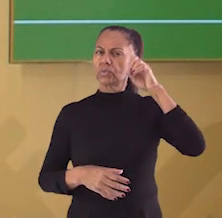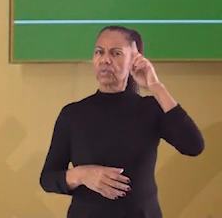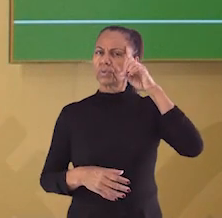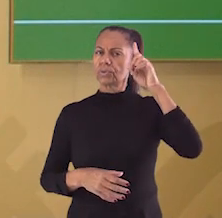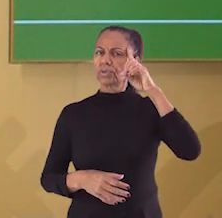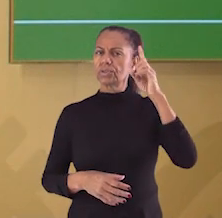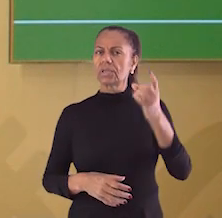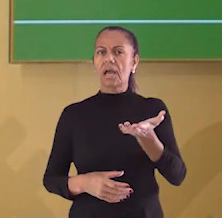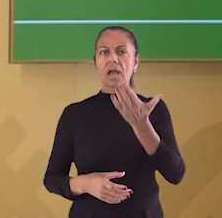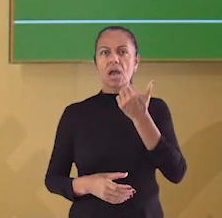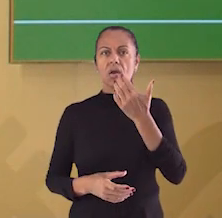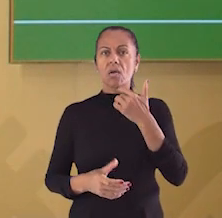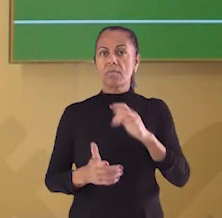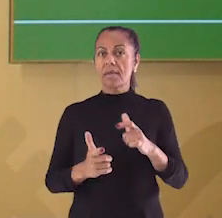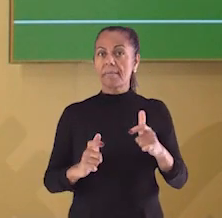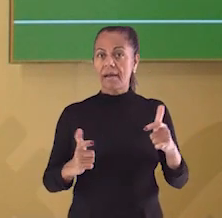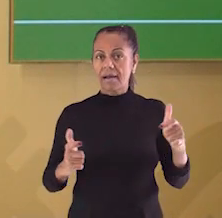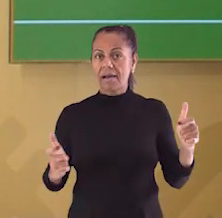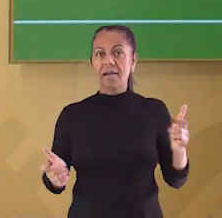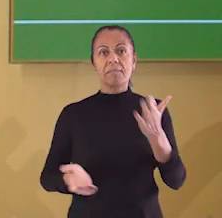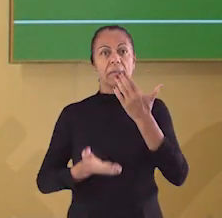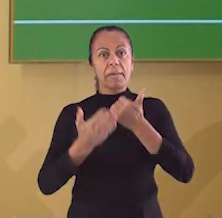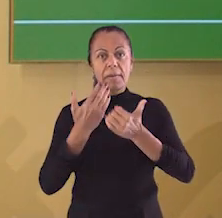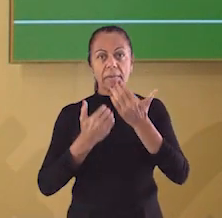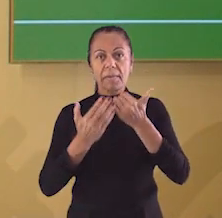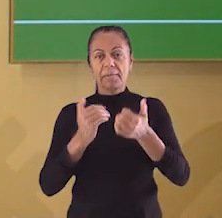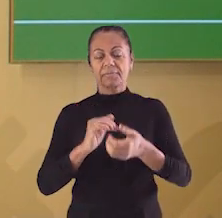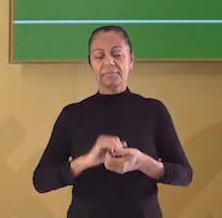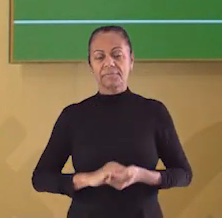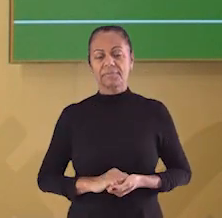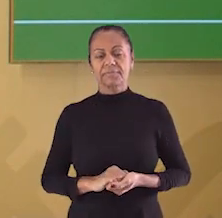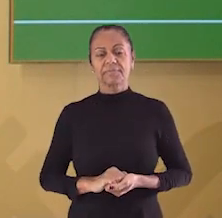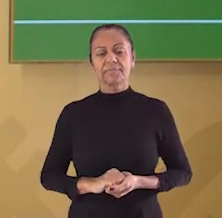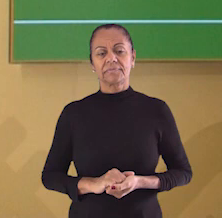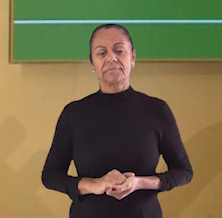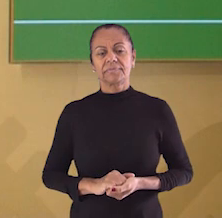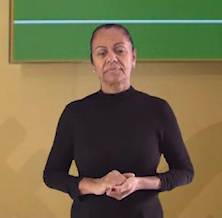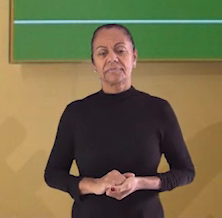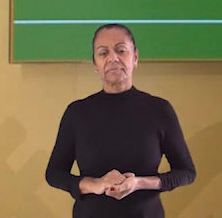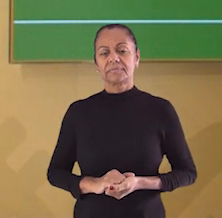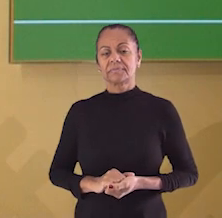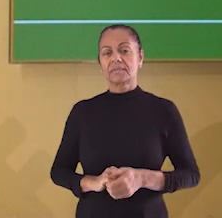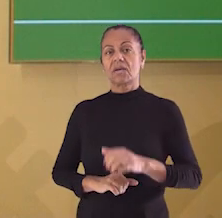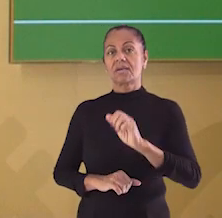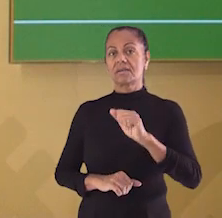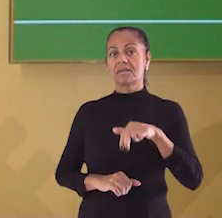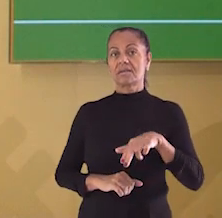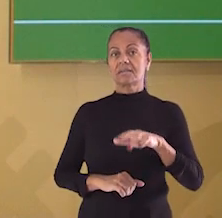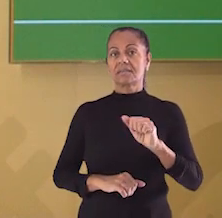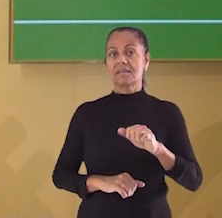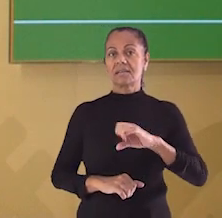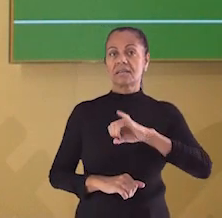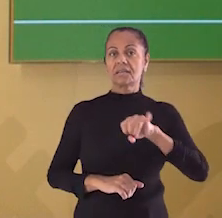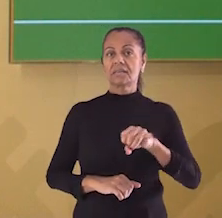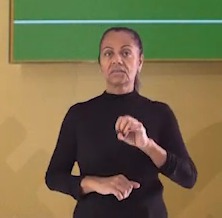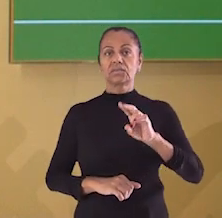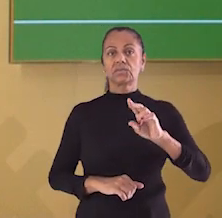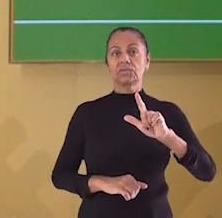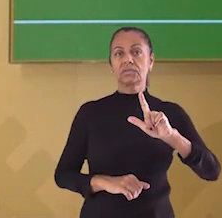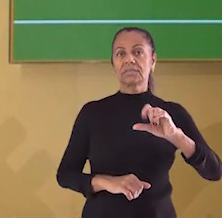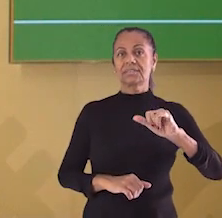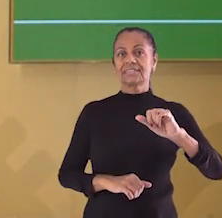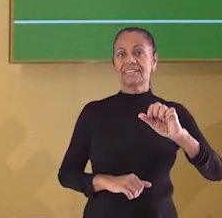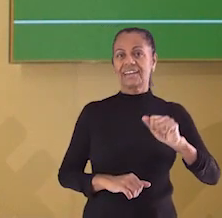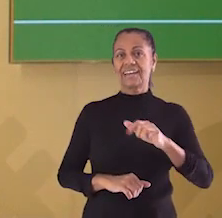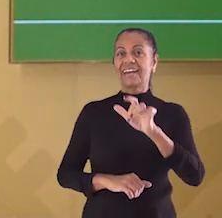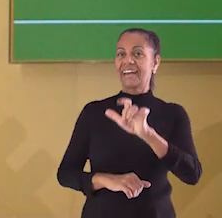em... Todo dia e muitas quantidades. Exatamente. Nossa, muito bom. Muito bom. Gente, a Ana Júlia